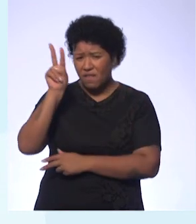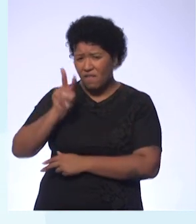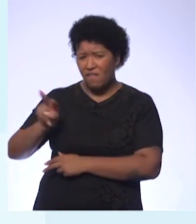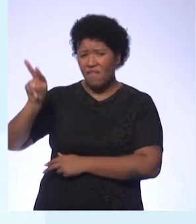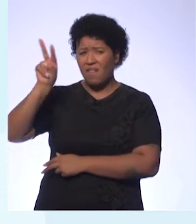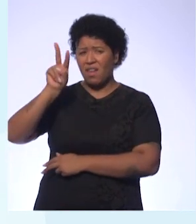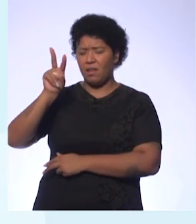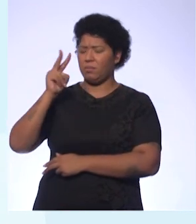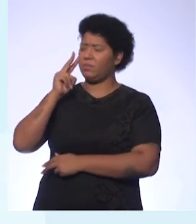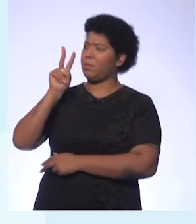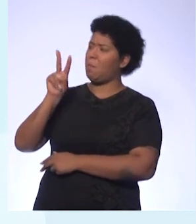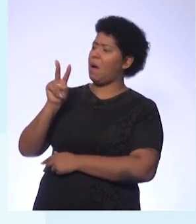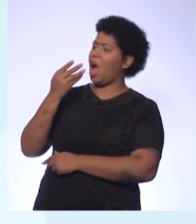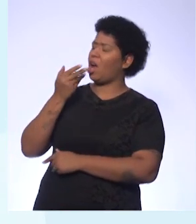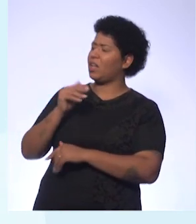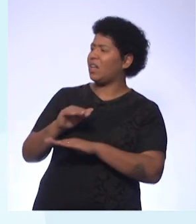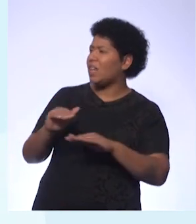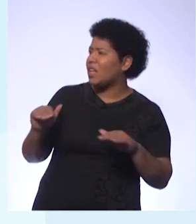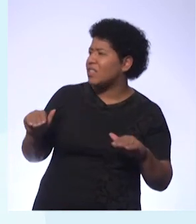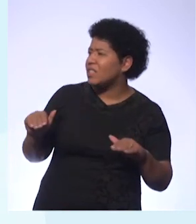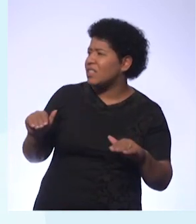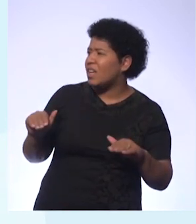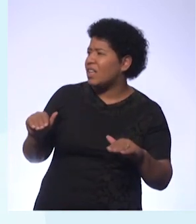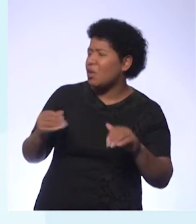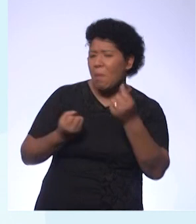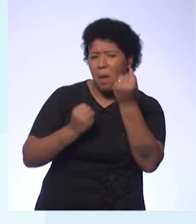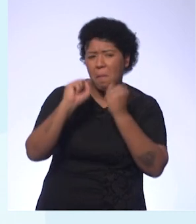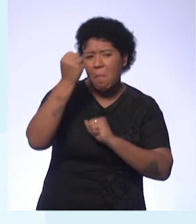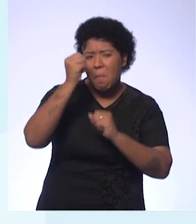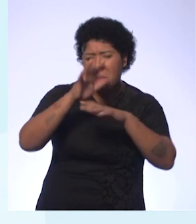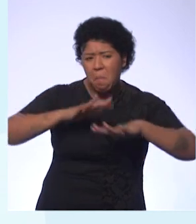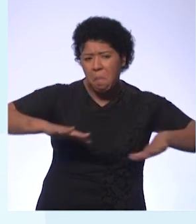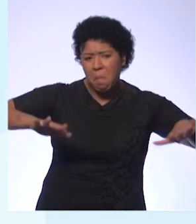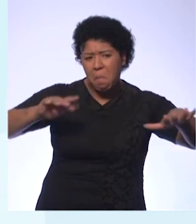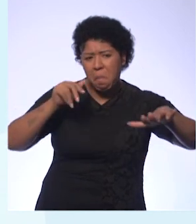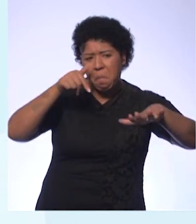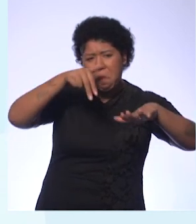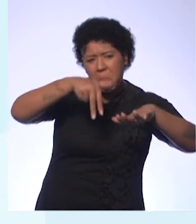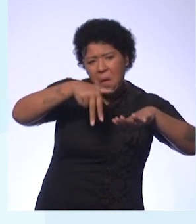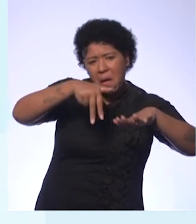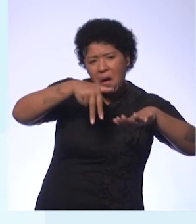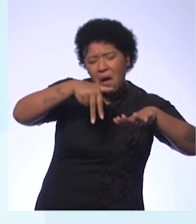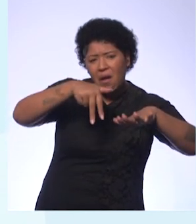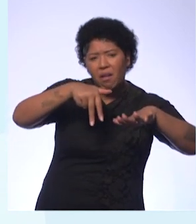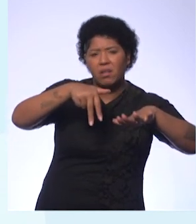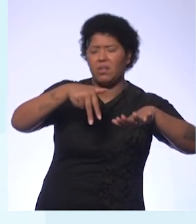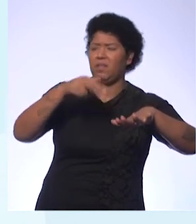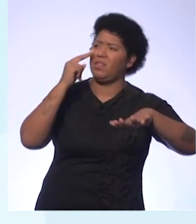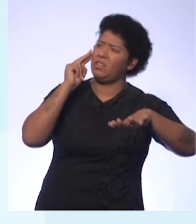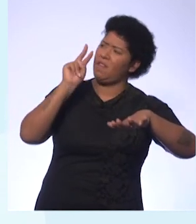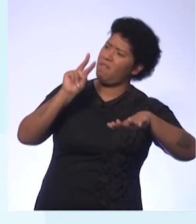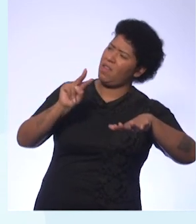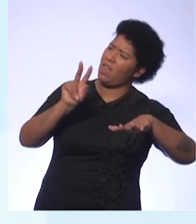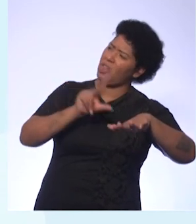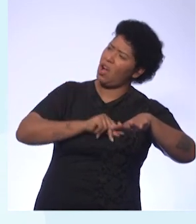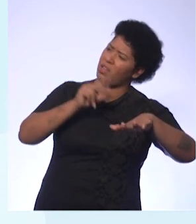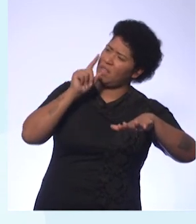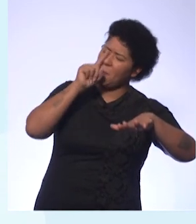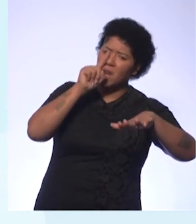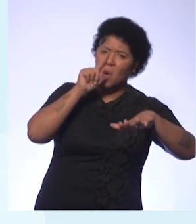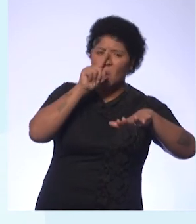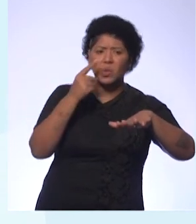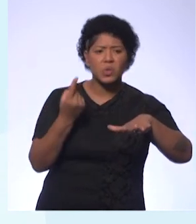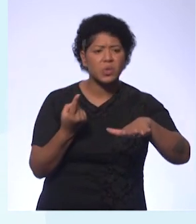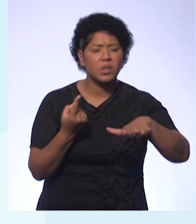aquele estranhamento, uma criança dentro de um ambiente, de uma indústria, né, de um ambiente tão hostil, tão perigoso para essa